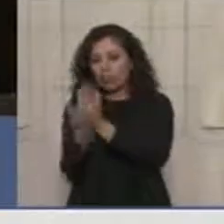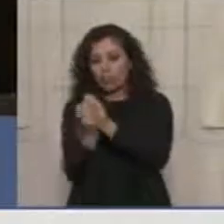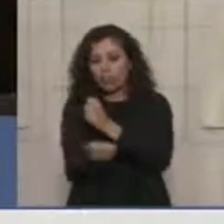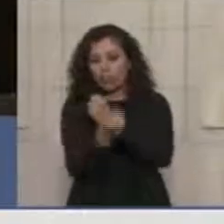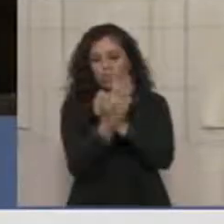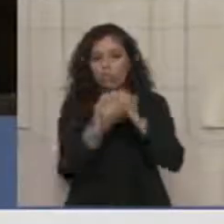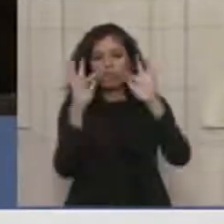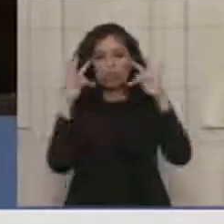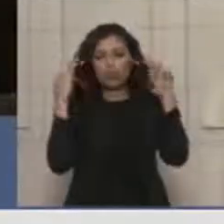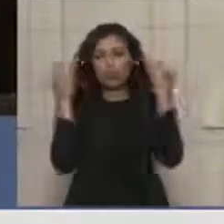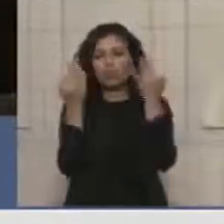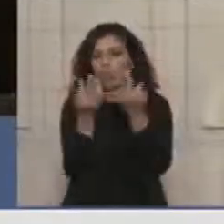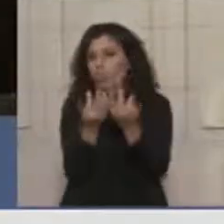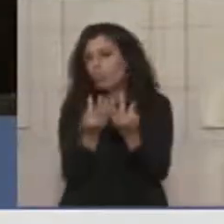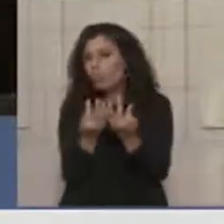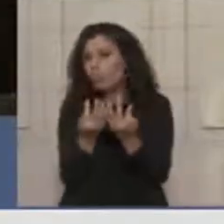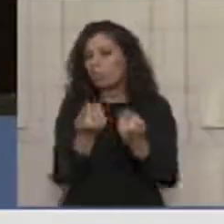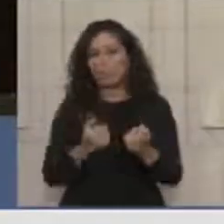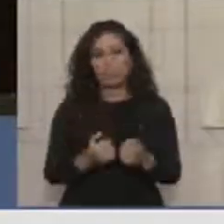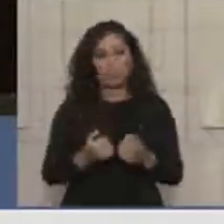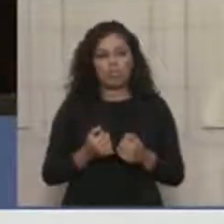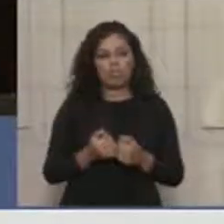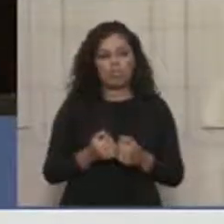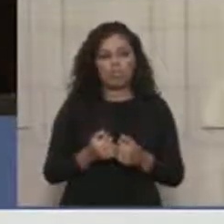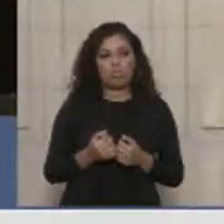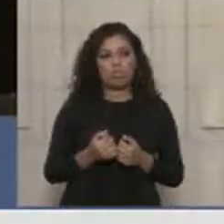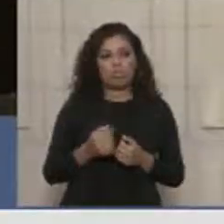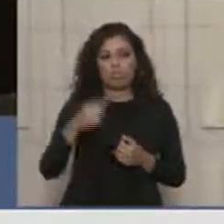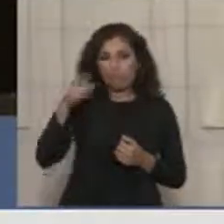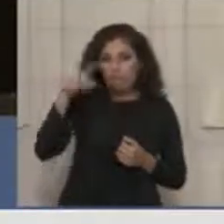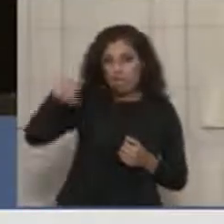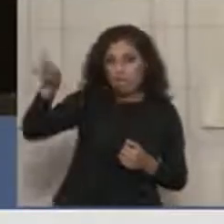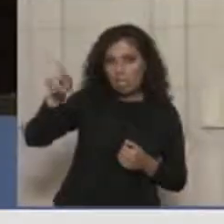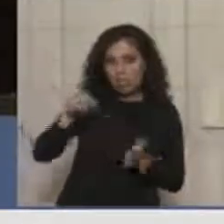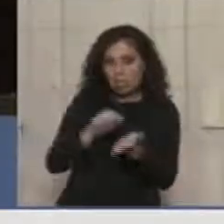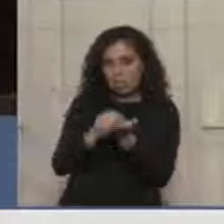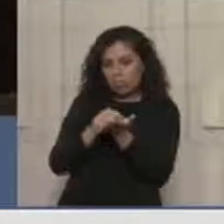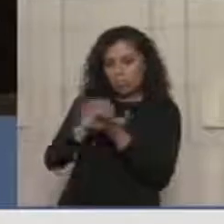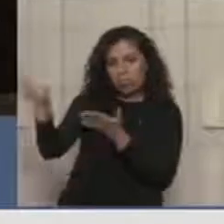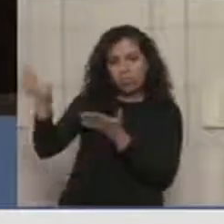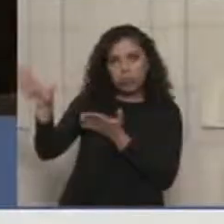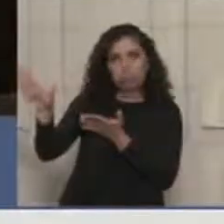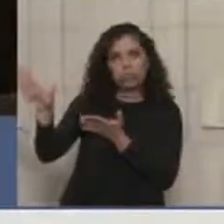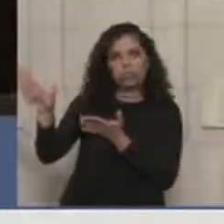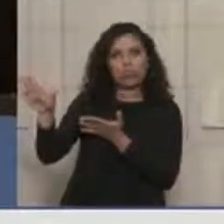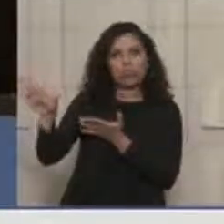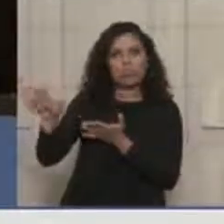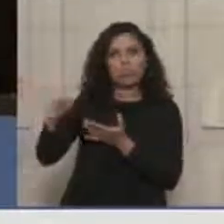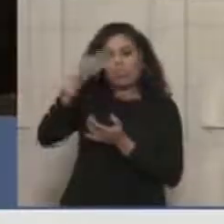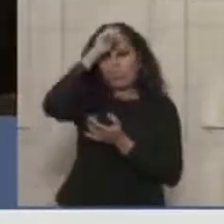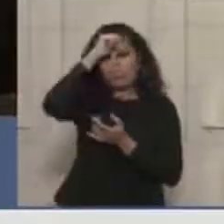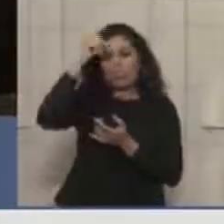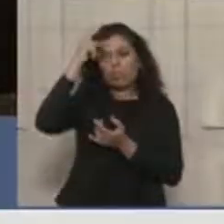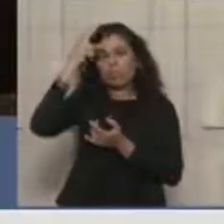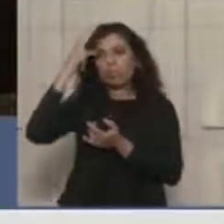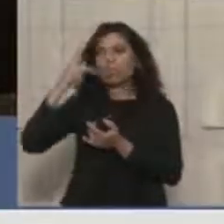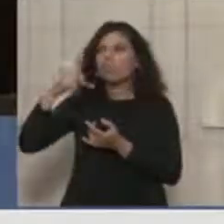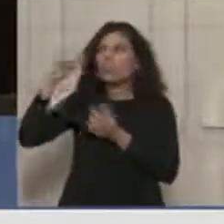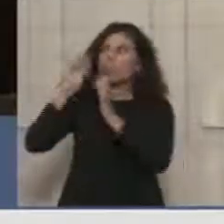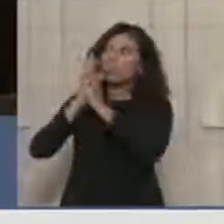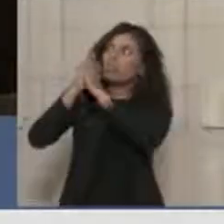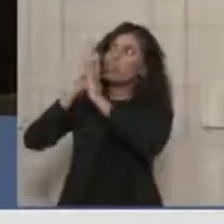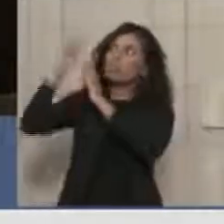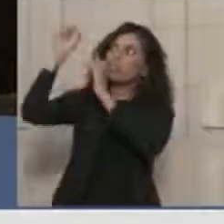uma unidade pública de saúde, e eles foram mandados embora para a glória do Senhor